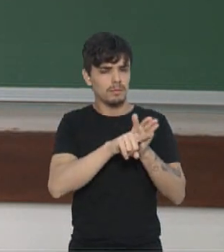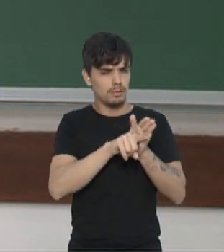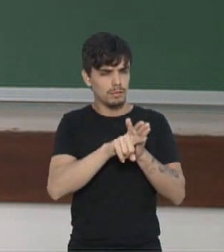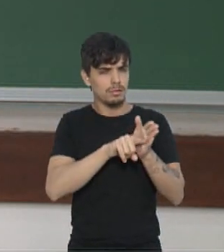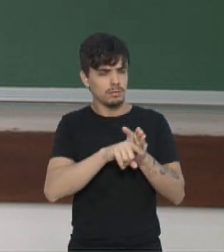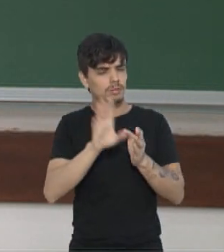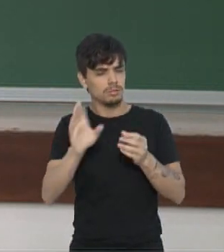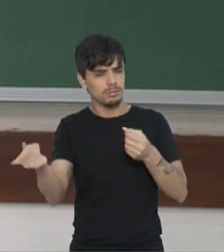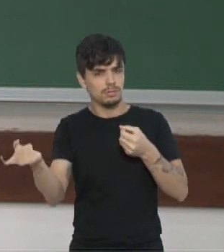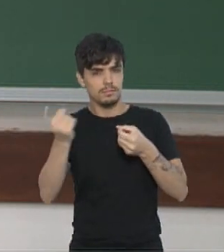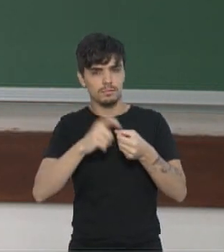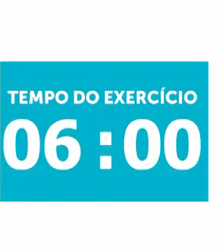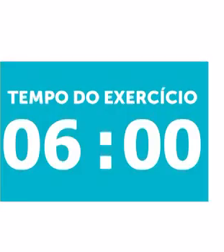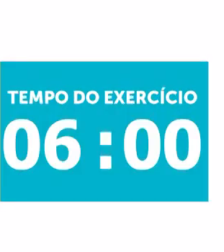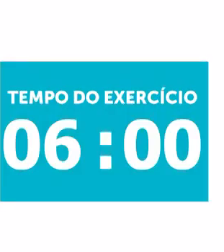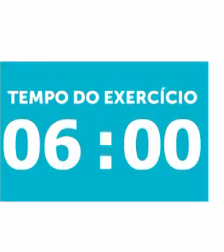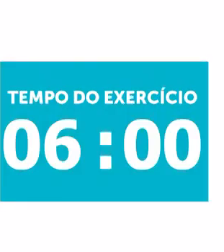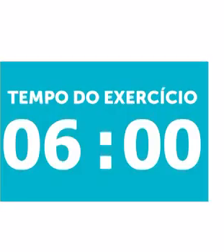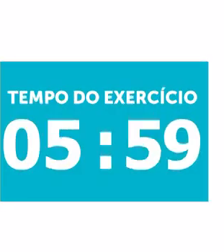já guardamos isso.